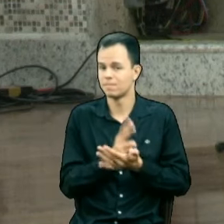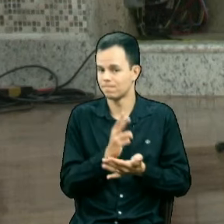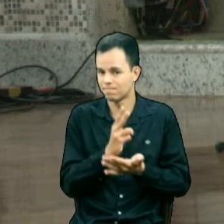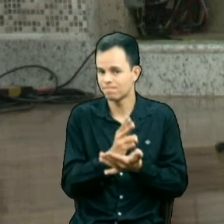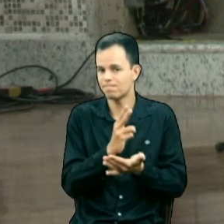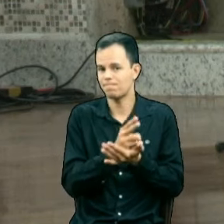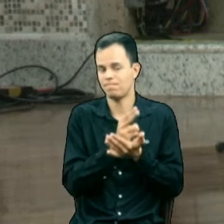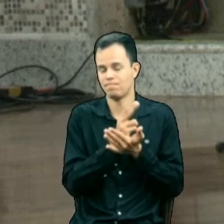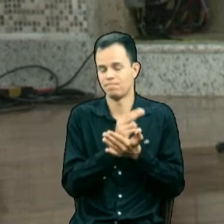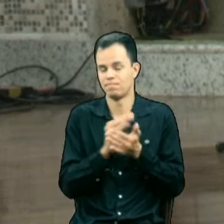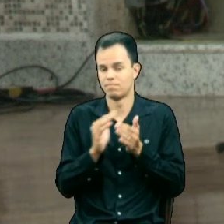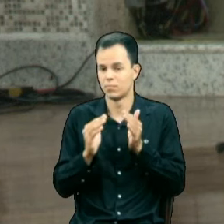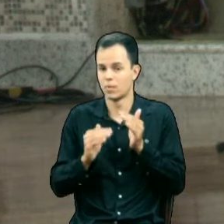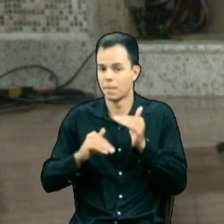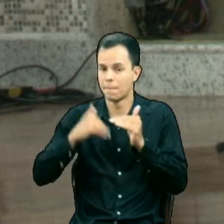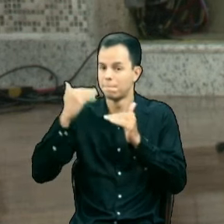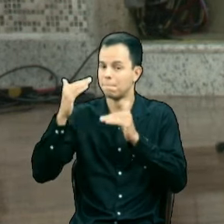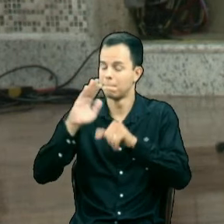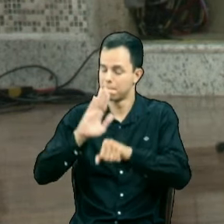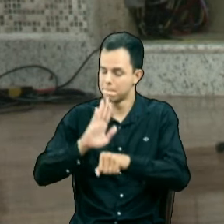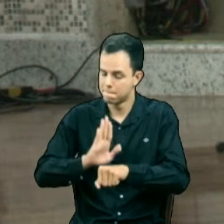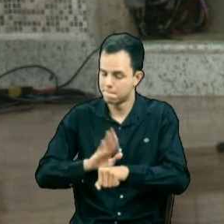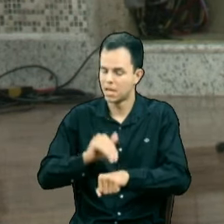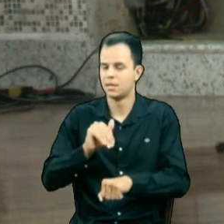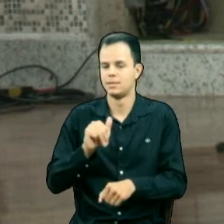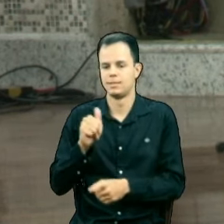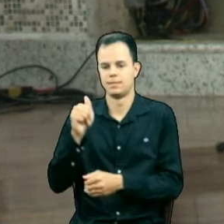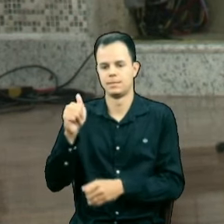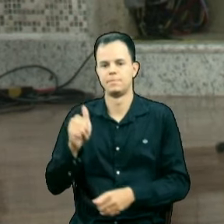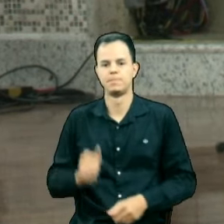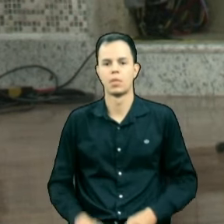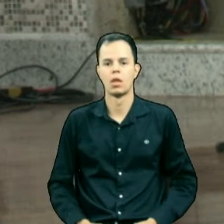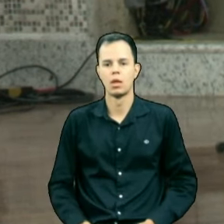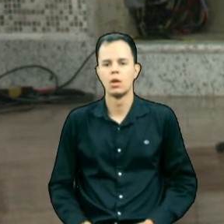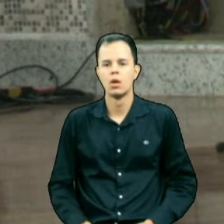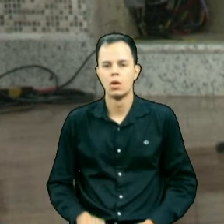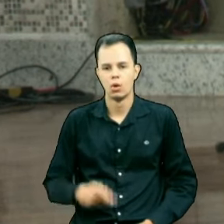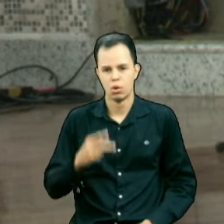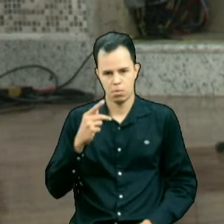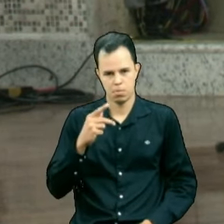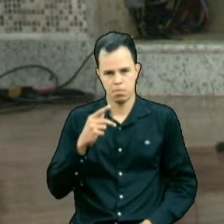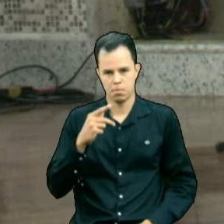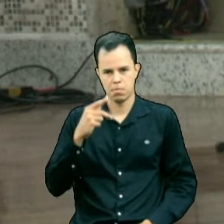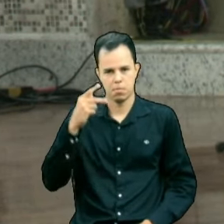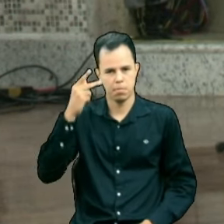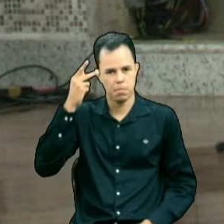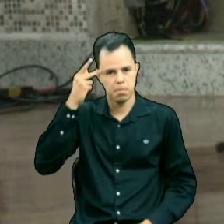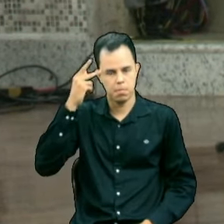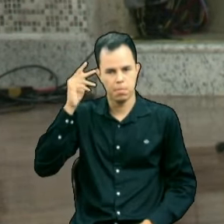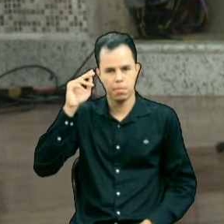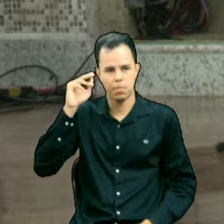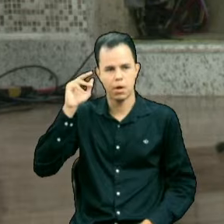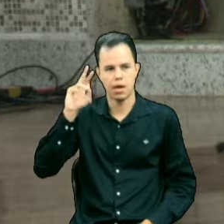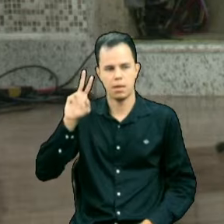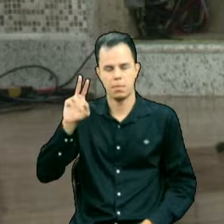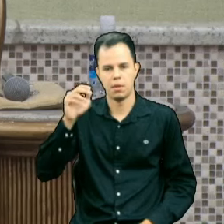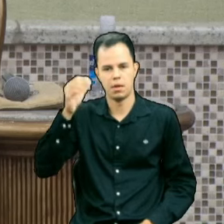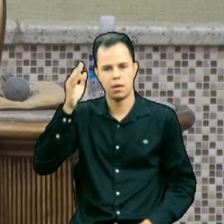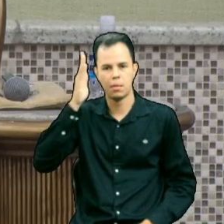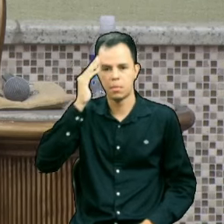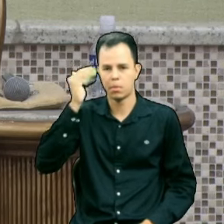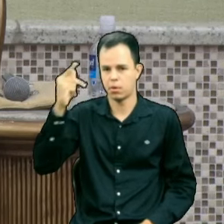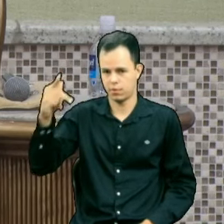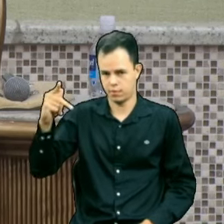porque a palavra vai dizer lá em provérbios que a Vereda do justo caminho do justo e como a luz da Aurora